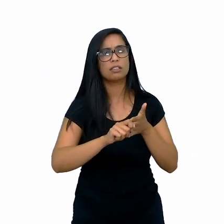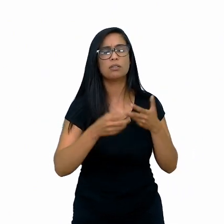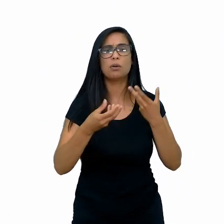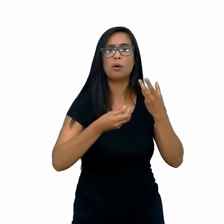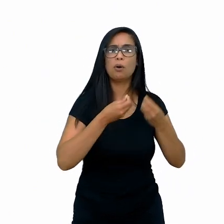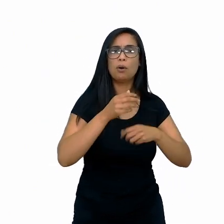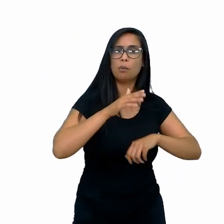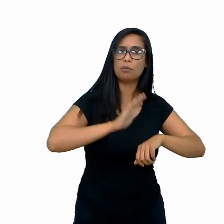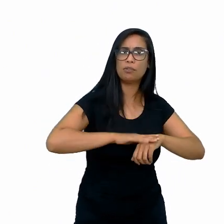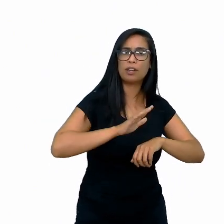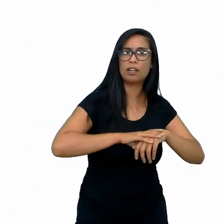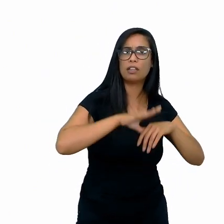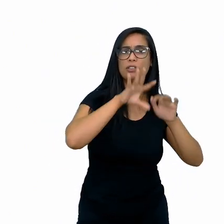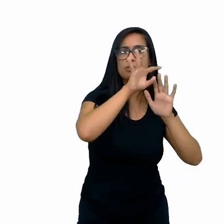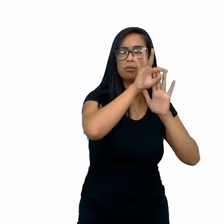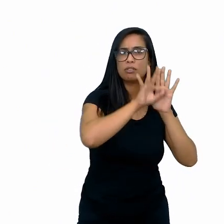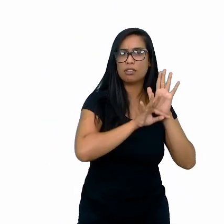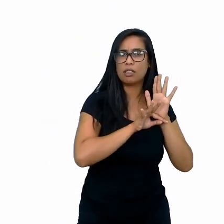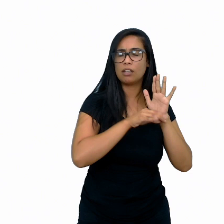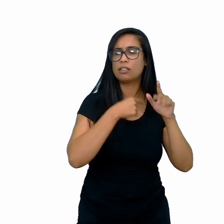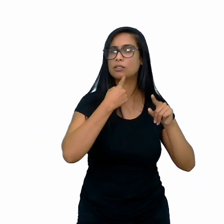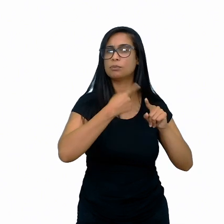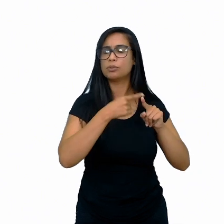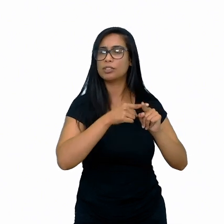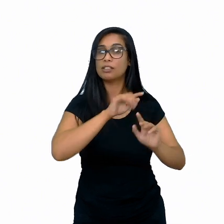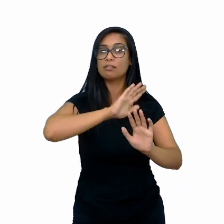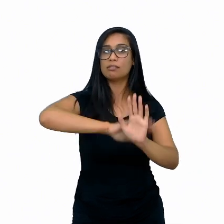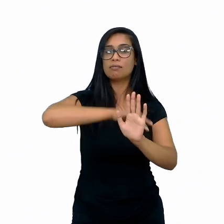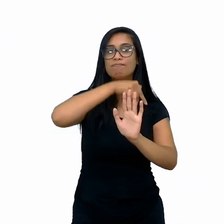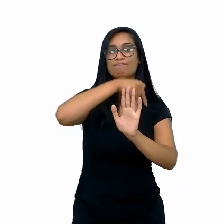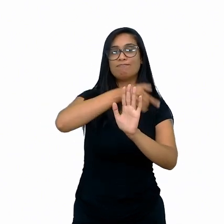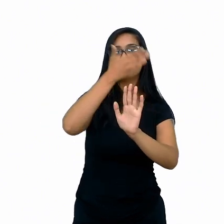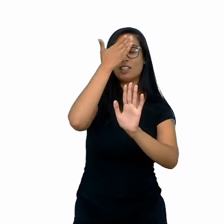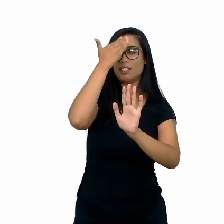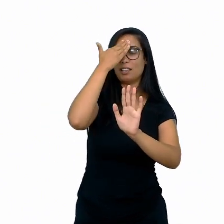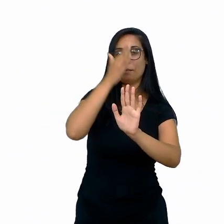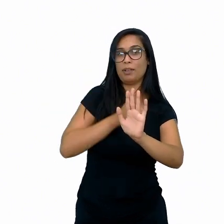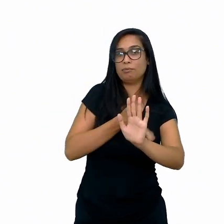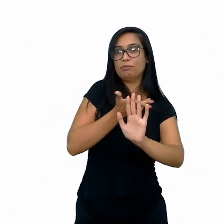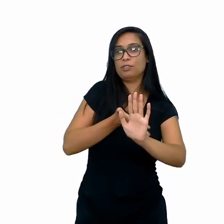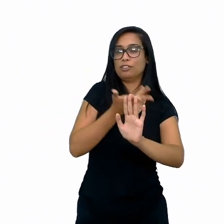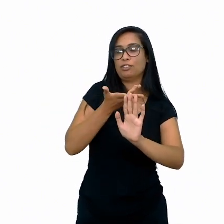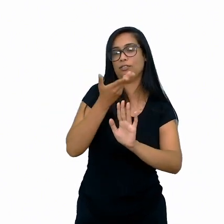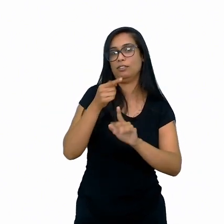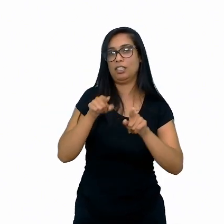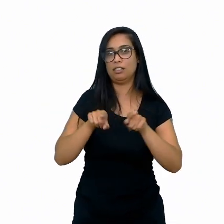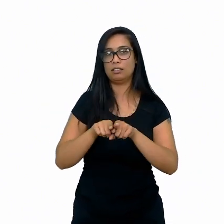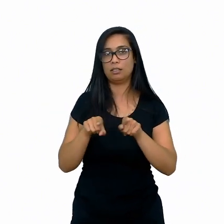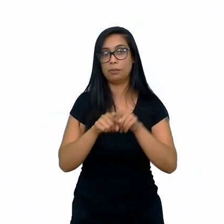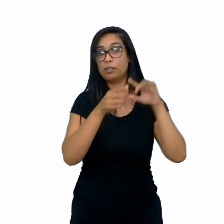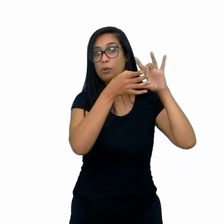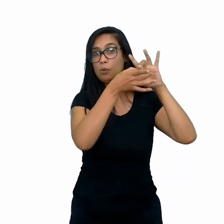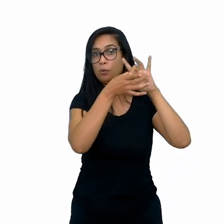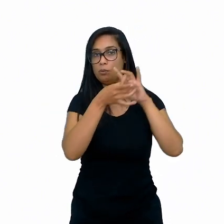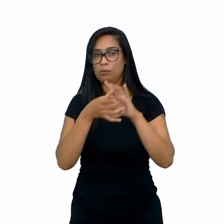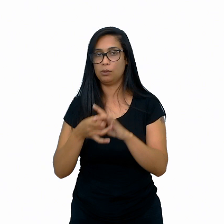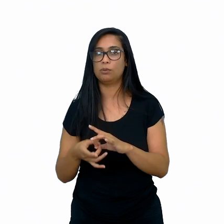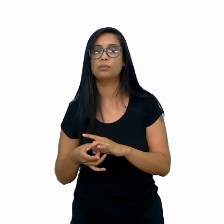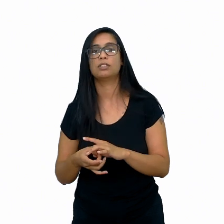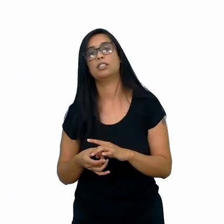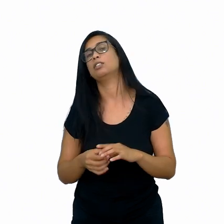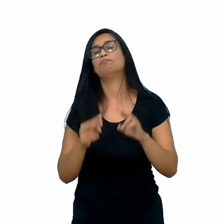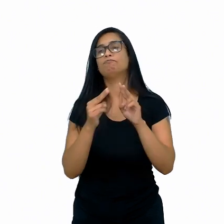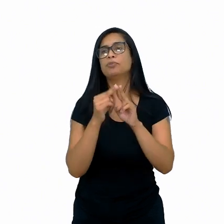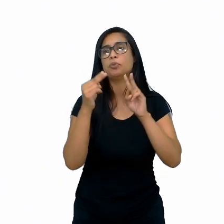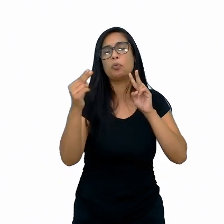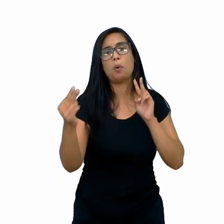escrever. Considerando o contexto pandêmico, com as aulas remotas ou